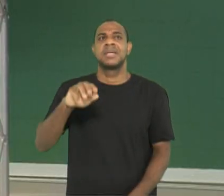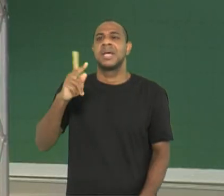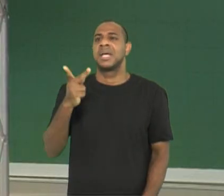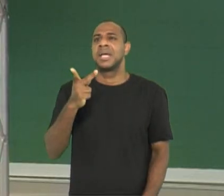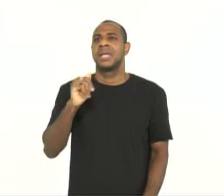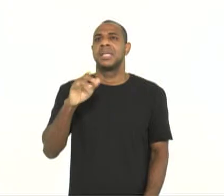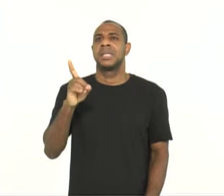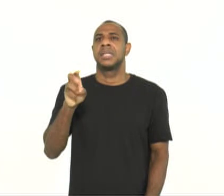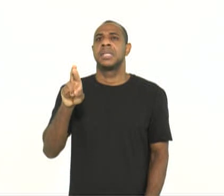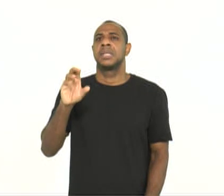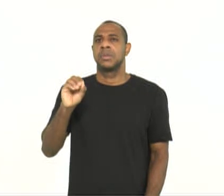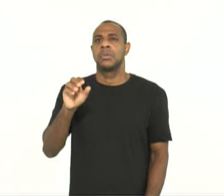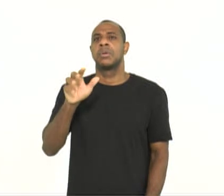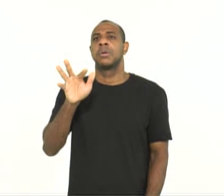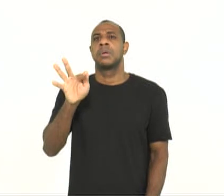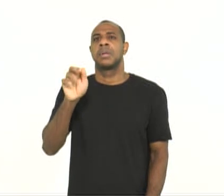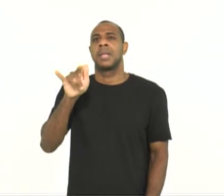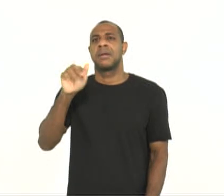C?